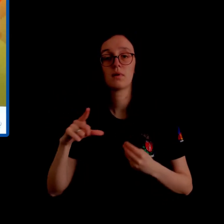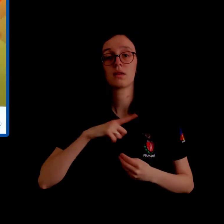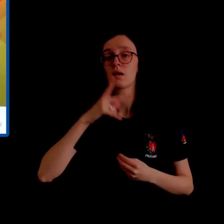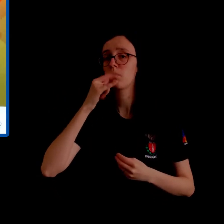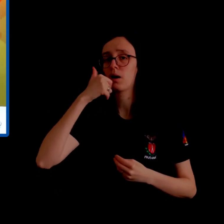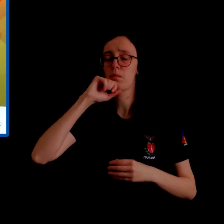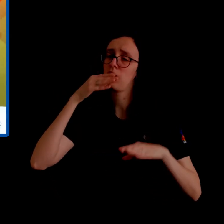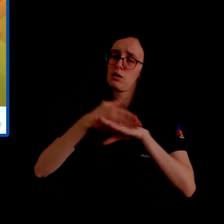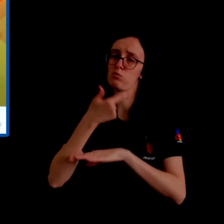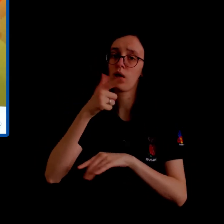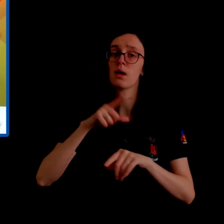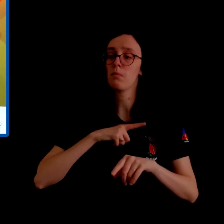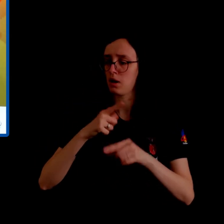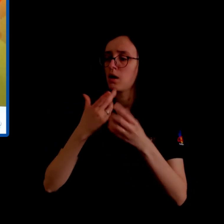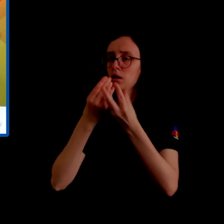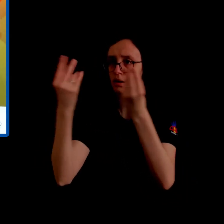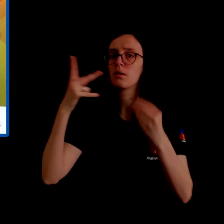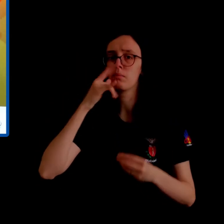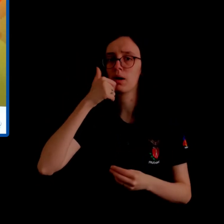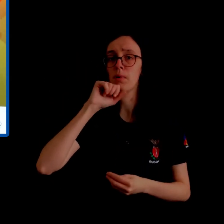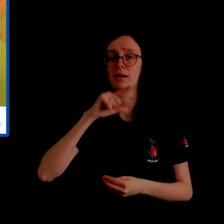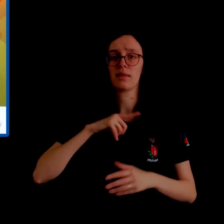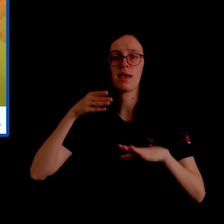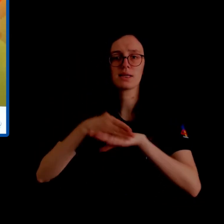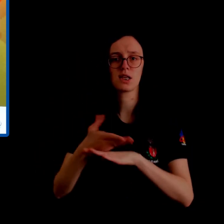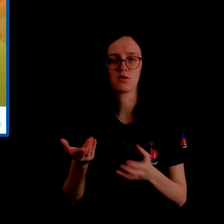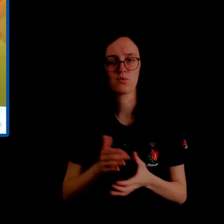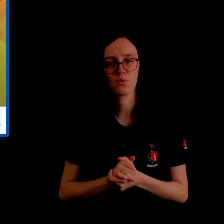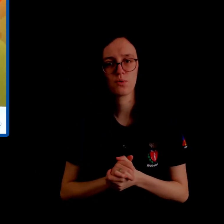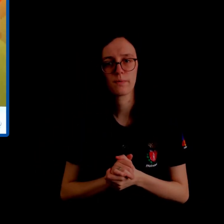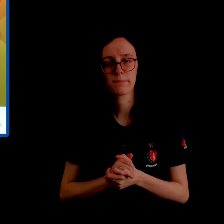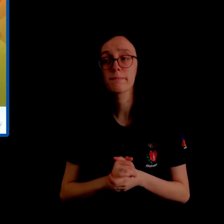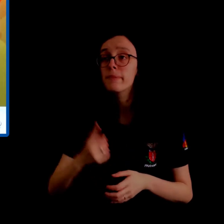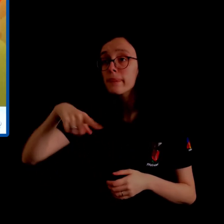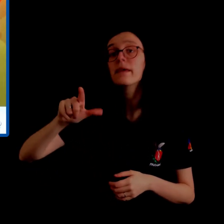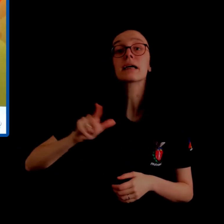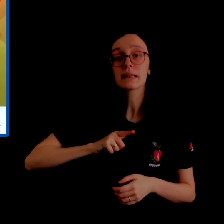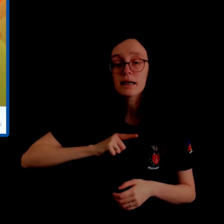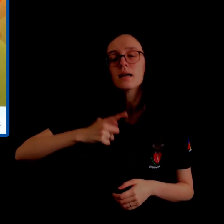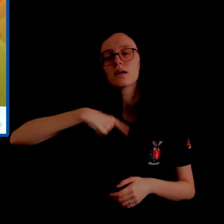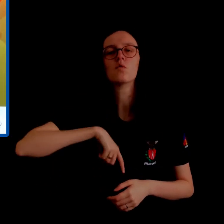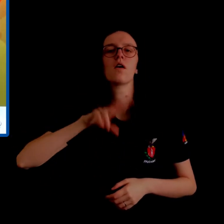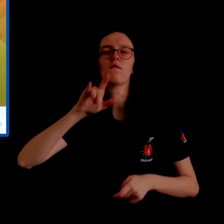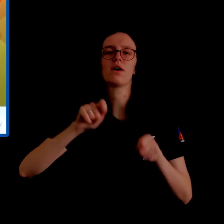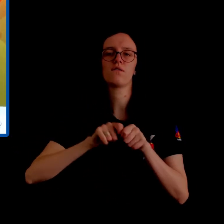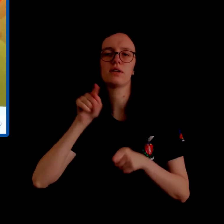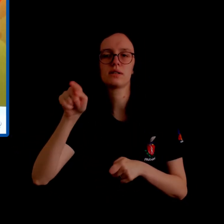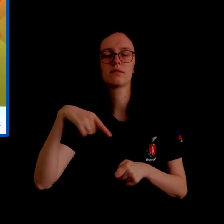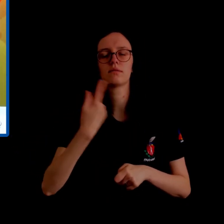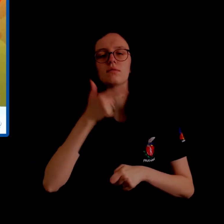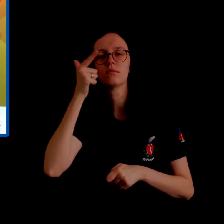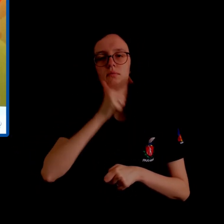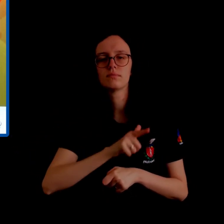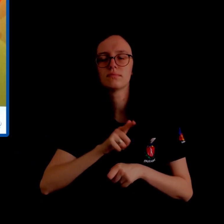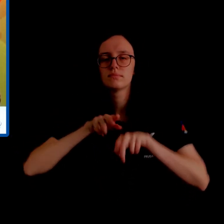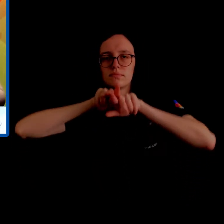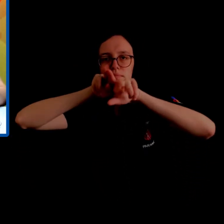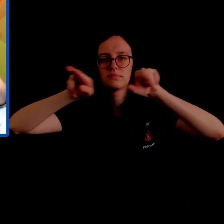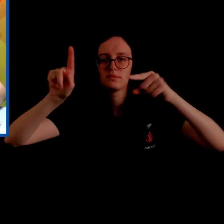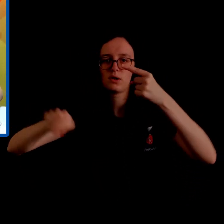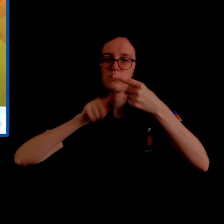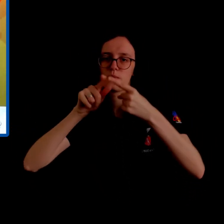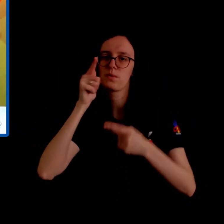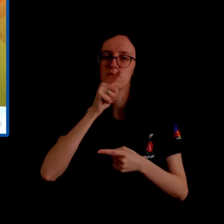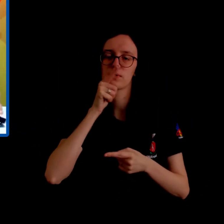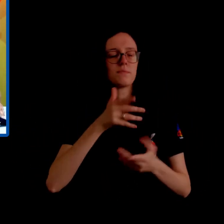têm acesso, mas tem os pais que têm. Então, quem tem, vamos fazer. E aí a gente vai atingindo várias frentes.